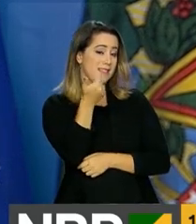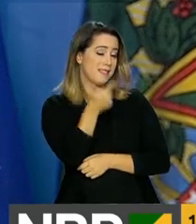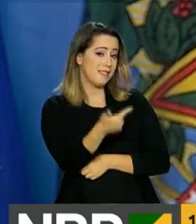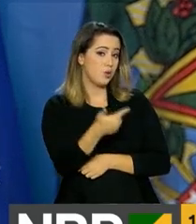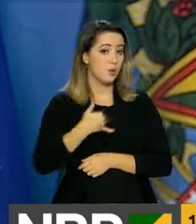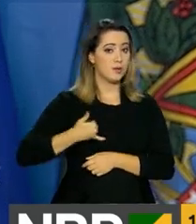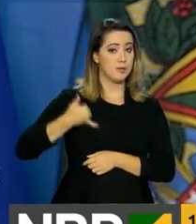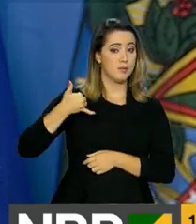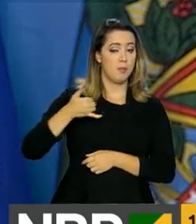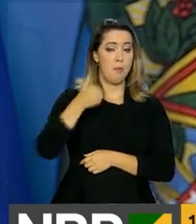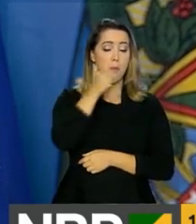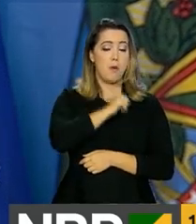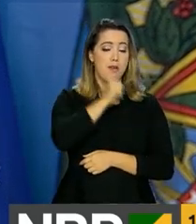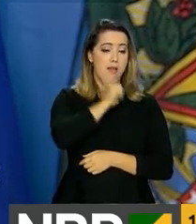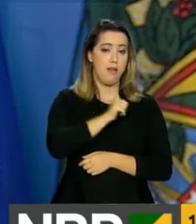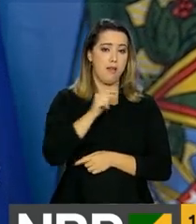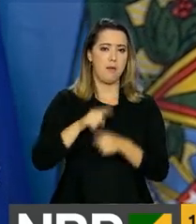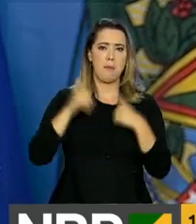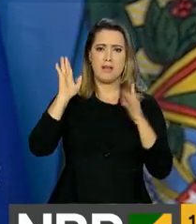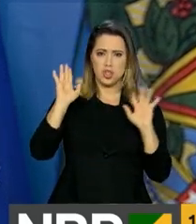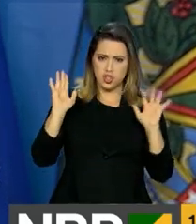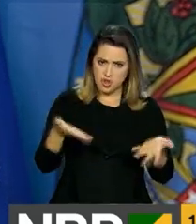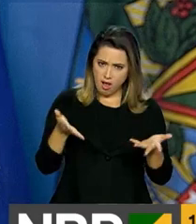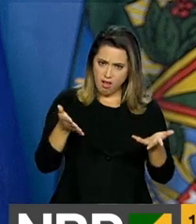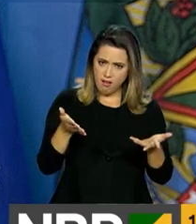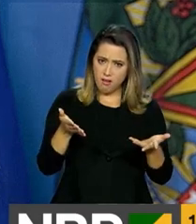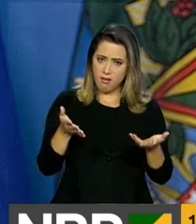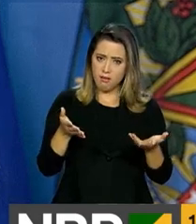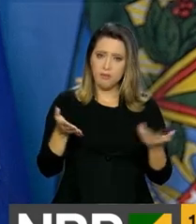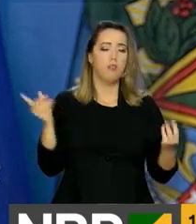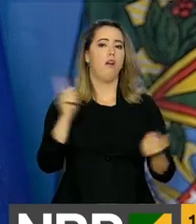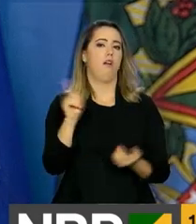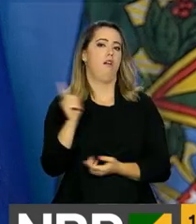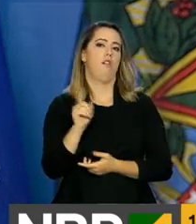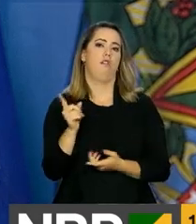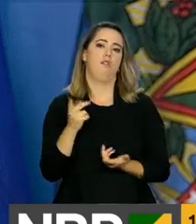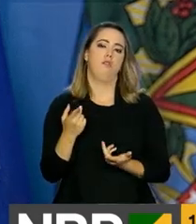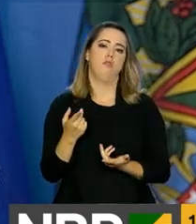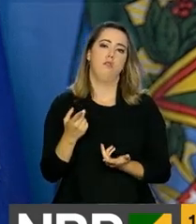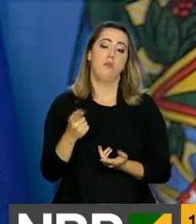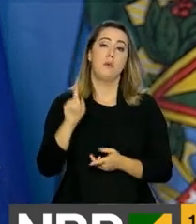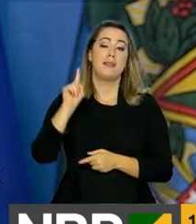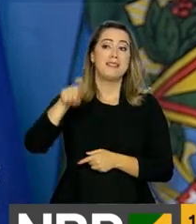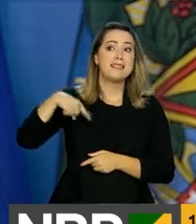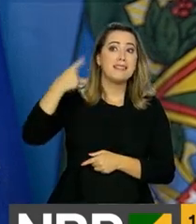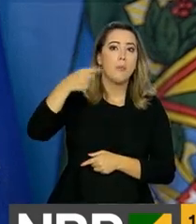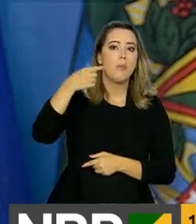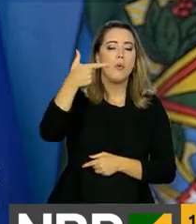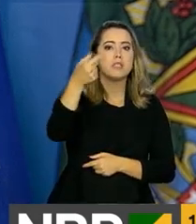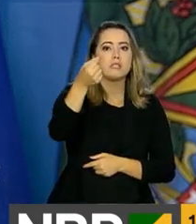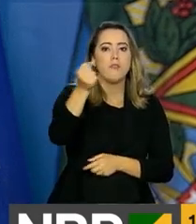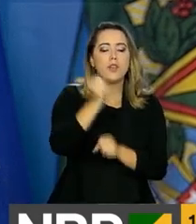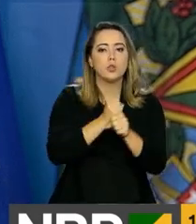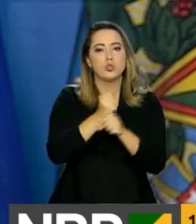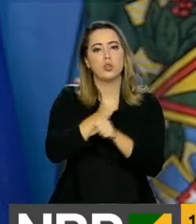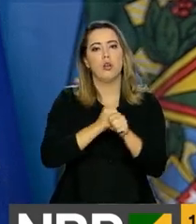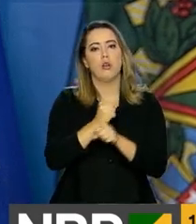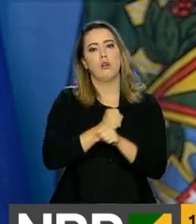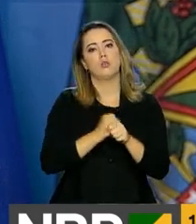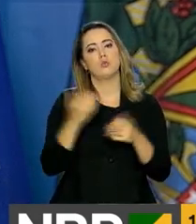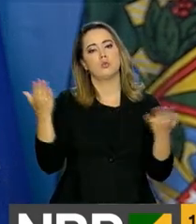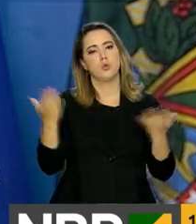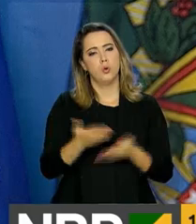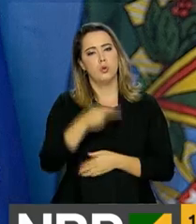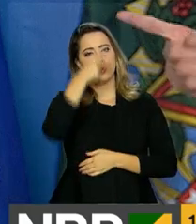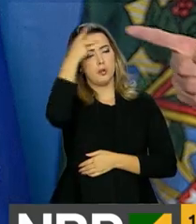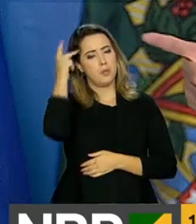mulheres mas eu pergunto é pra já não digo eu é para daqui a 20 anos hoje quem tem